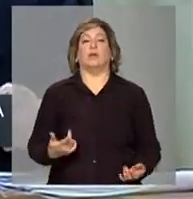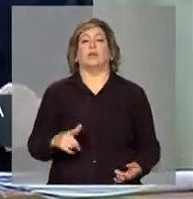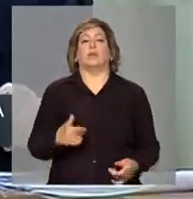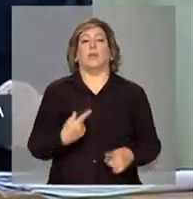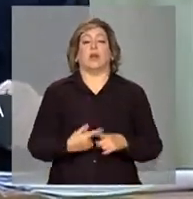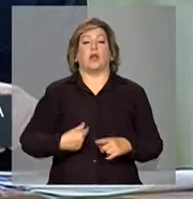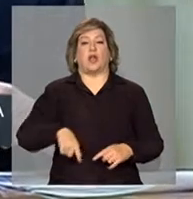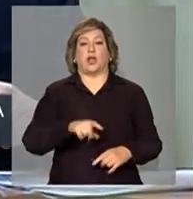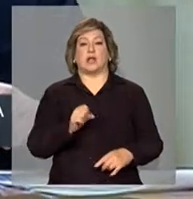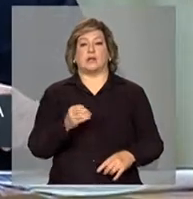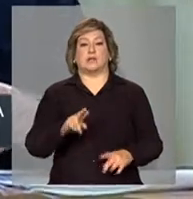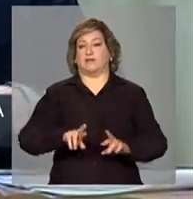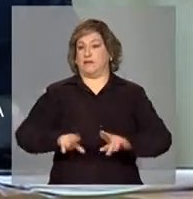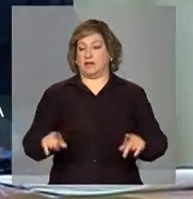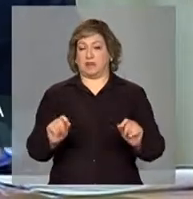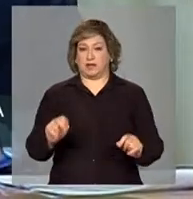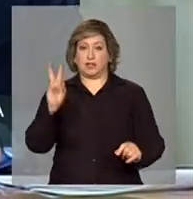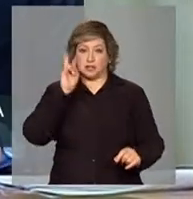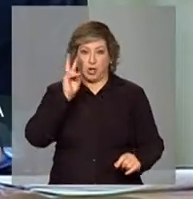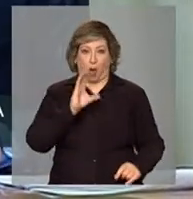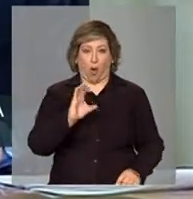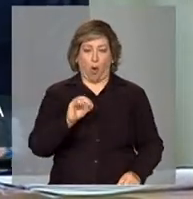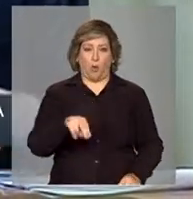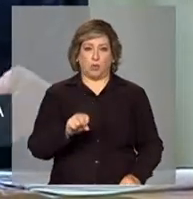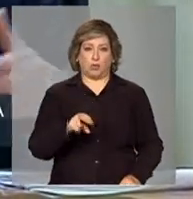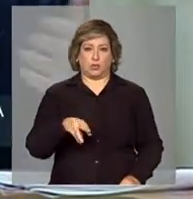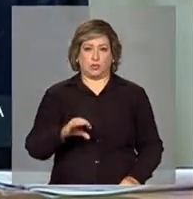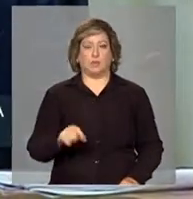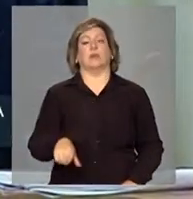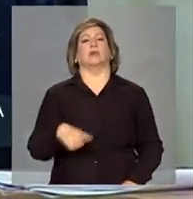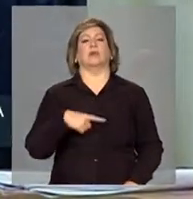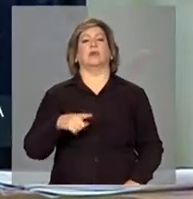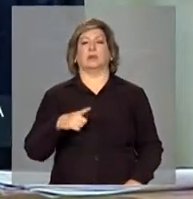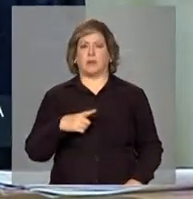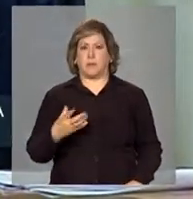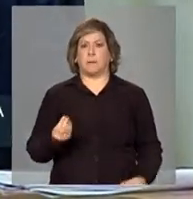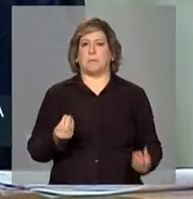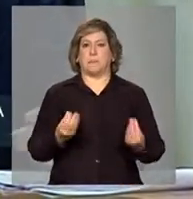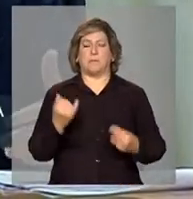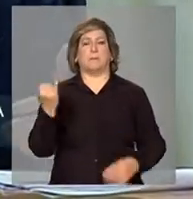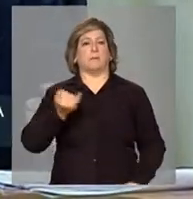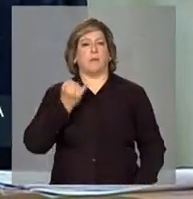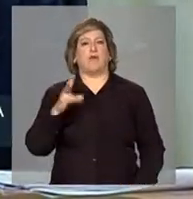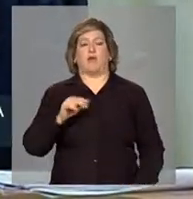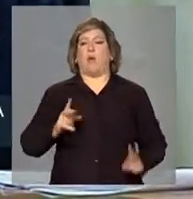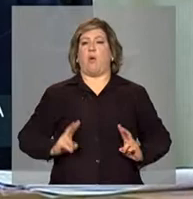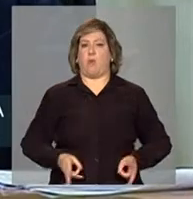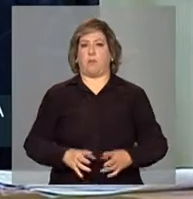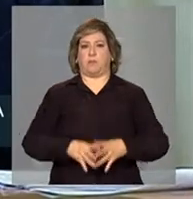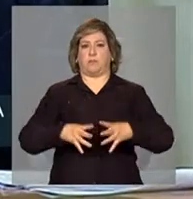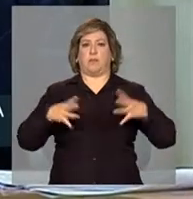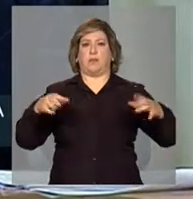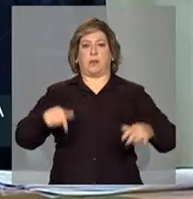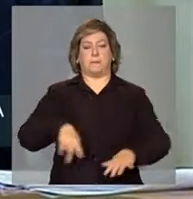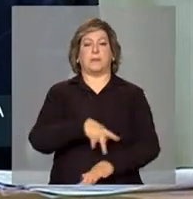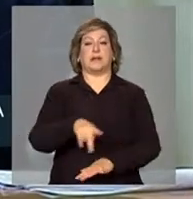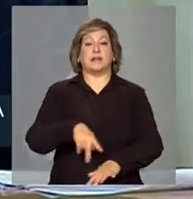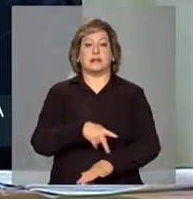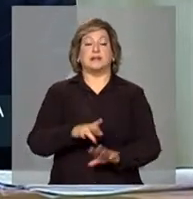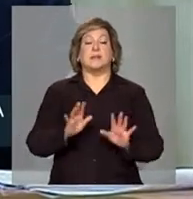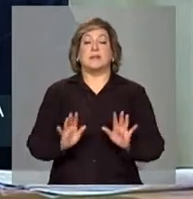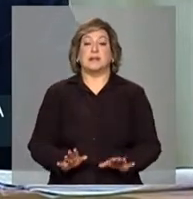diferentes em relação ao consumo É claro que o consumo continua muito importante e ele vai continuar crescendo no país